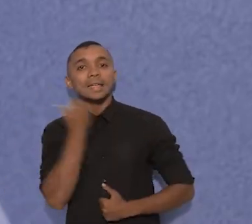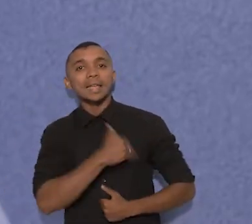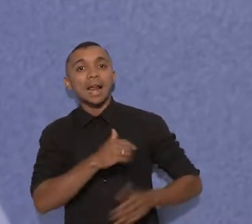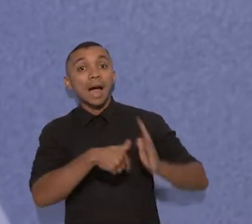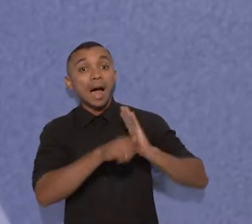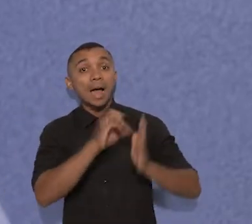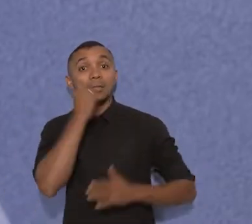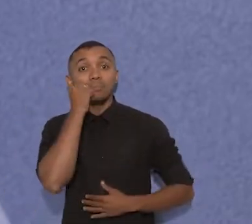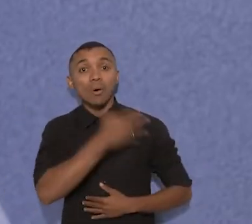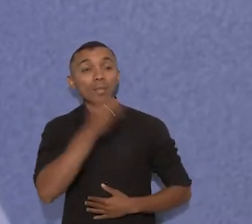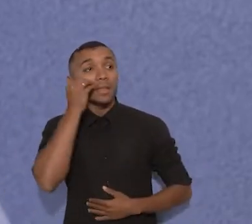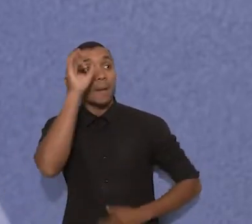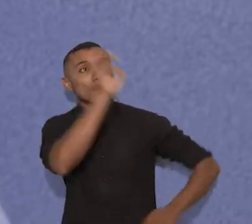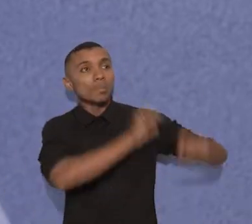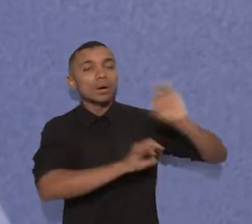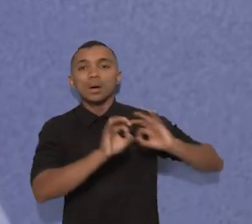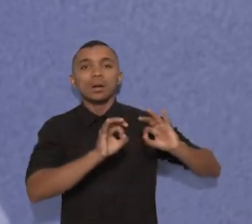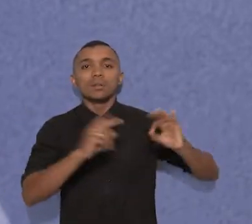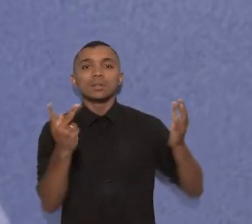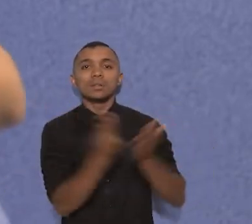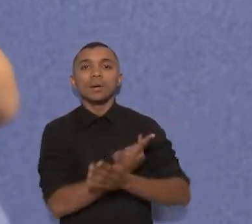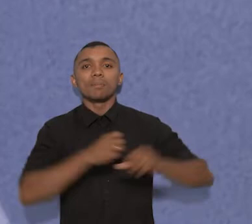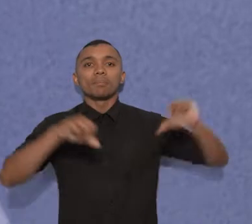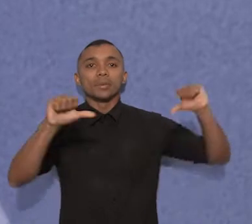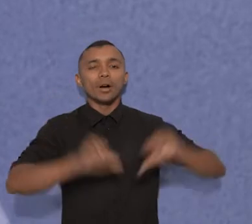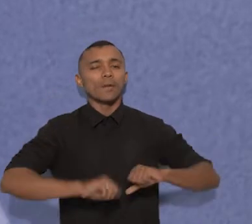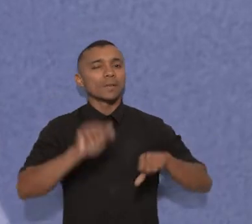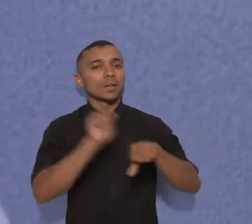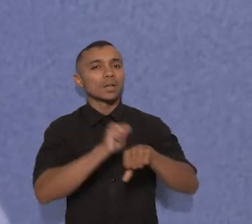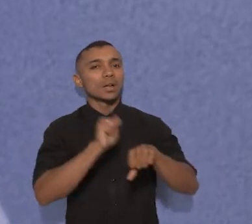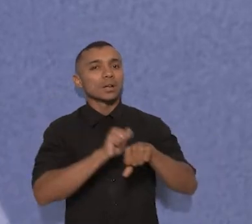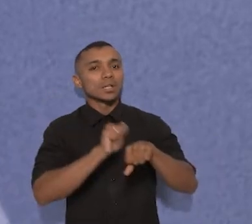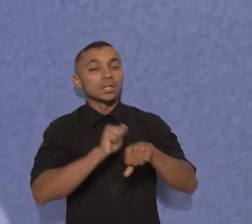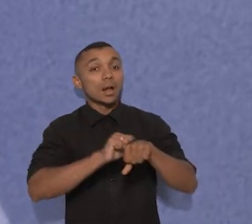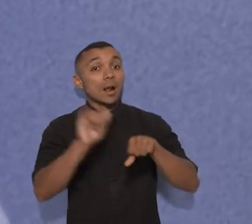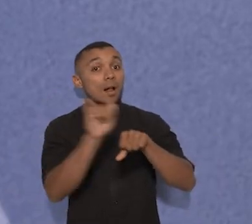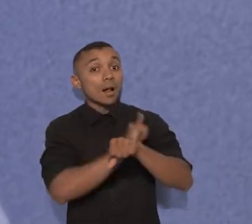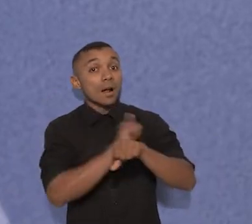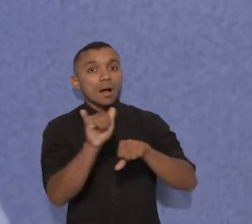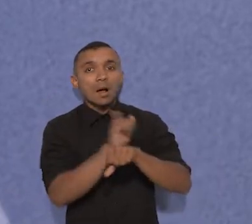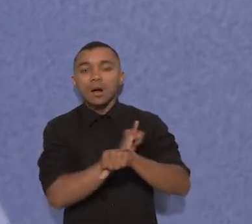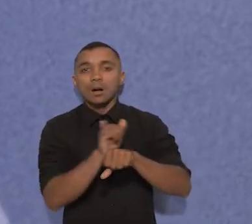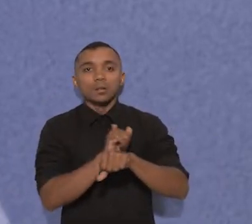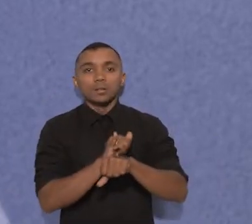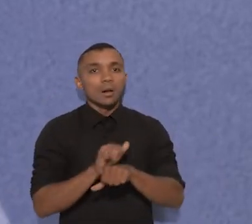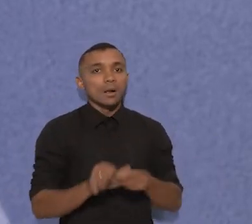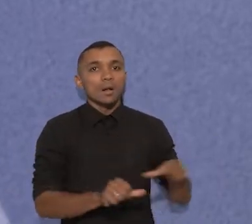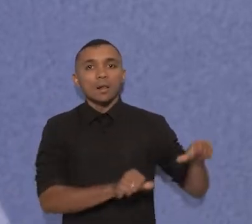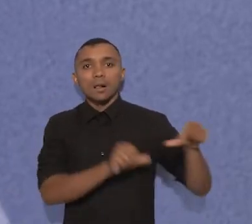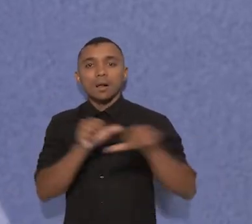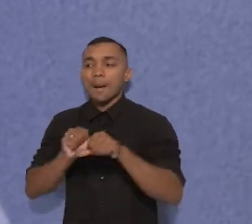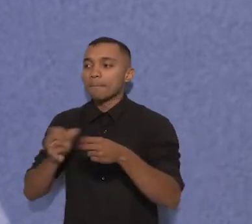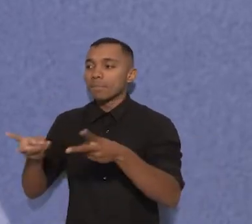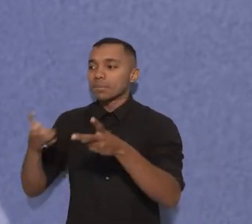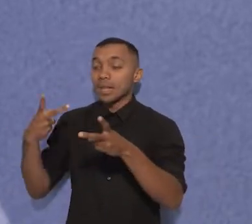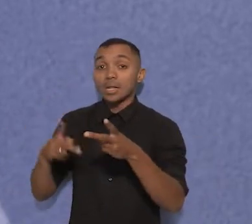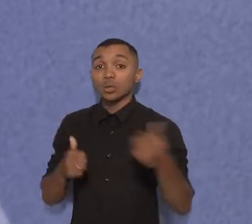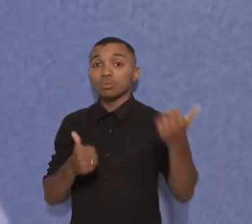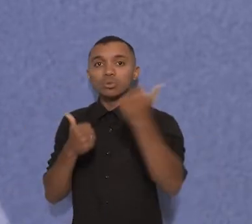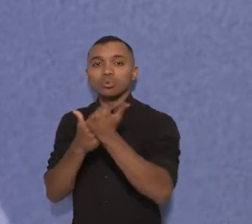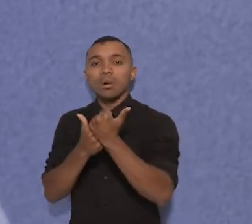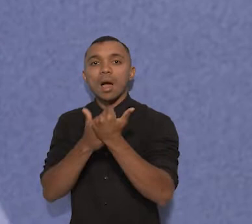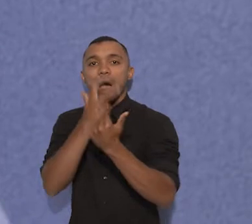boas, praticamente viraram zero. E o Fortaleza começou a criar, o Fortaleza estava acuado e as substituições do Marquinhos ajudaram o